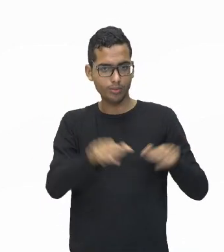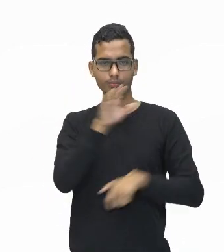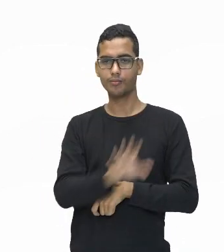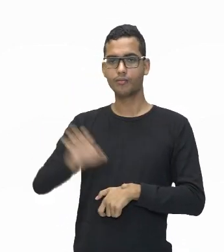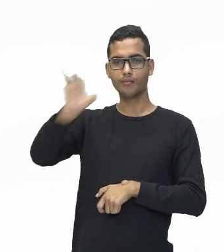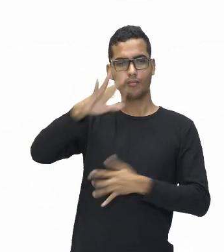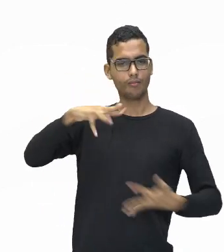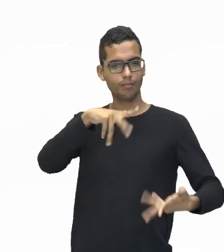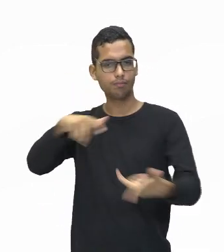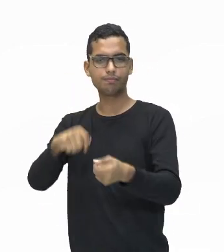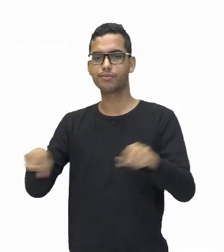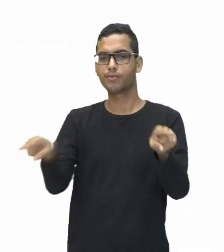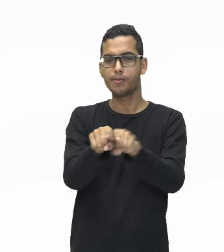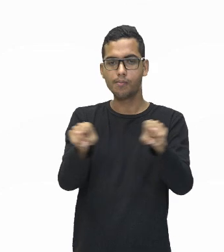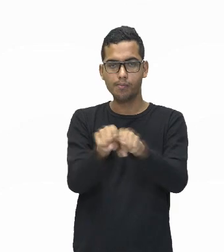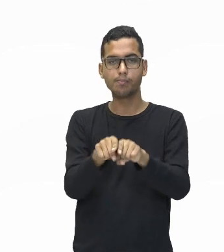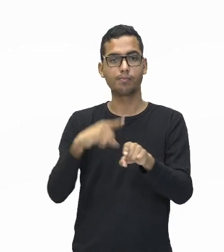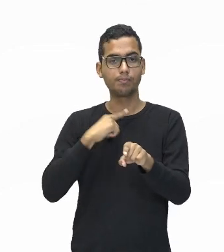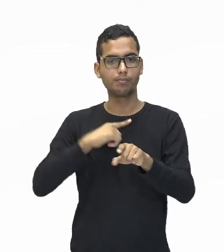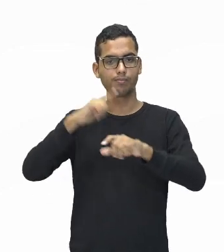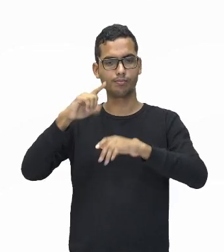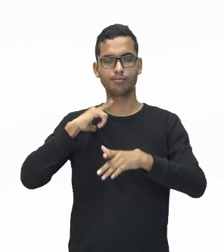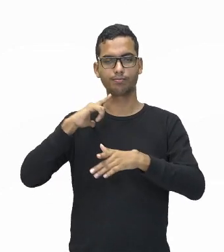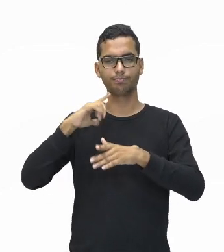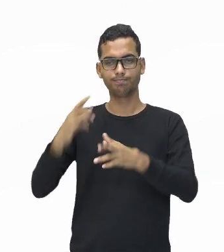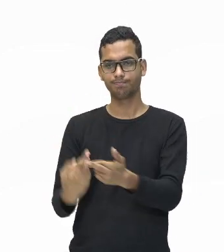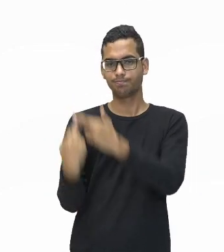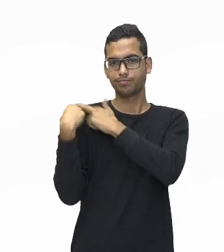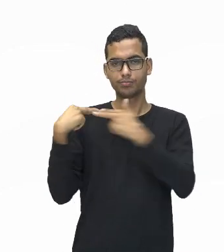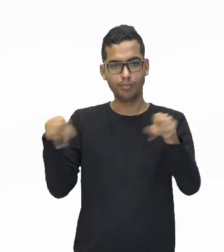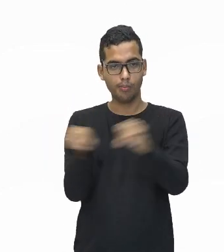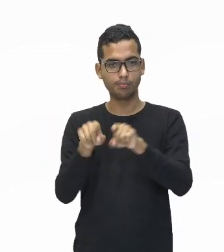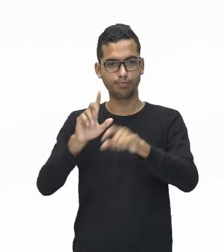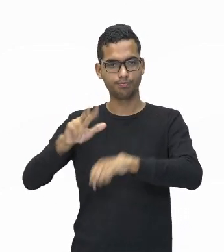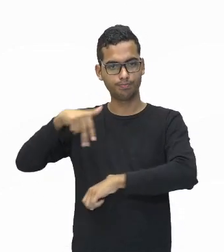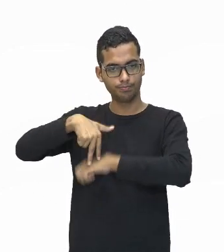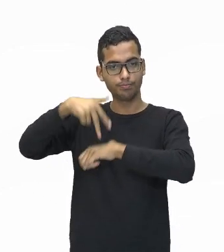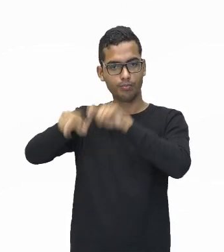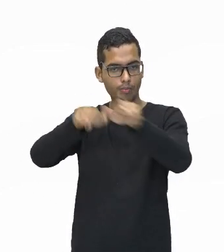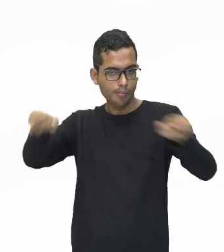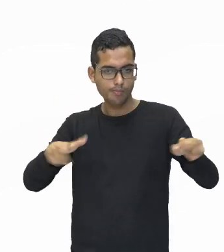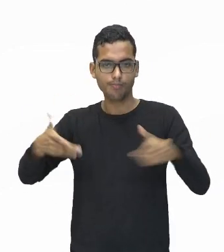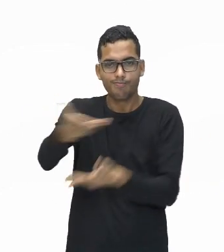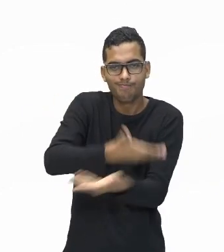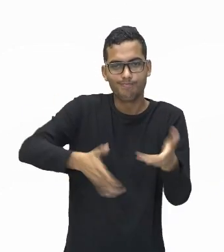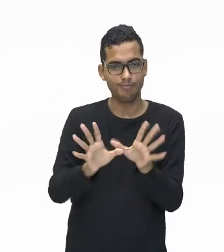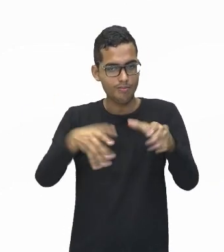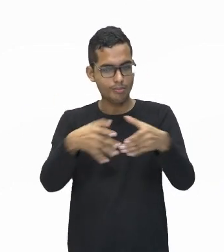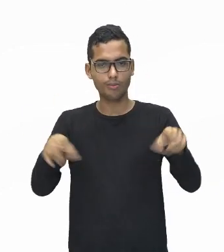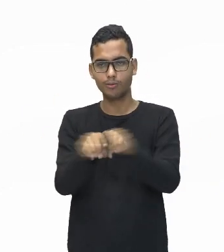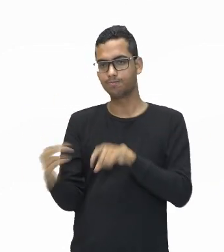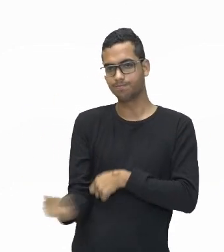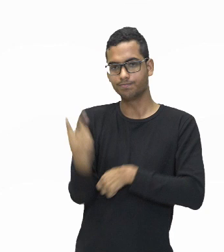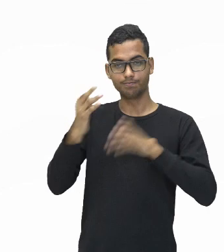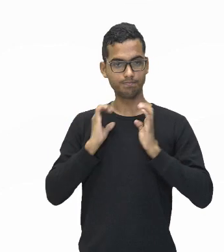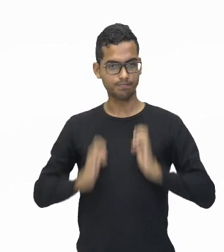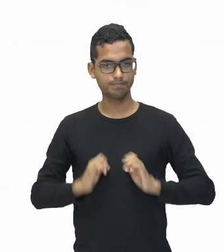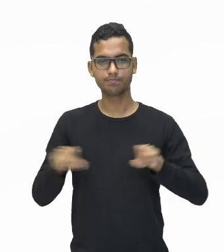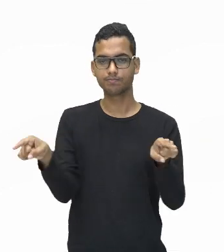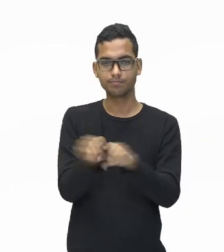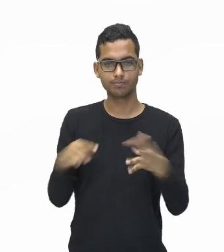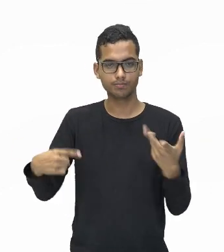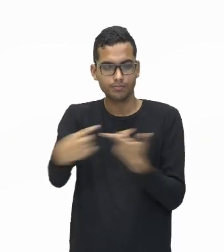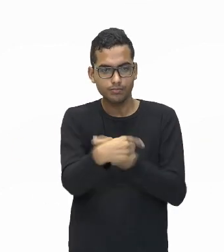nacional e global, bem como o papel desempenhado pelos sujeitos e coletividades mediante os valores morais,